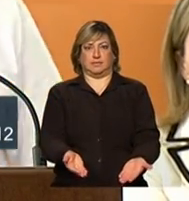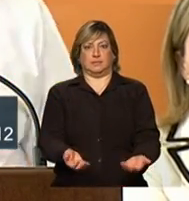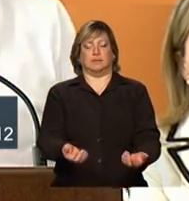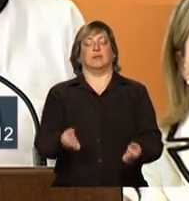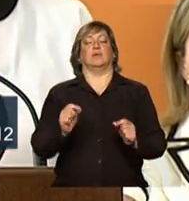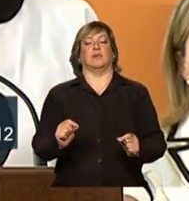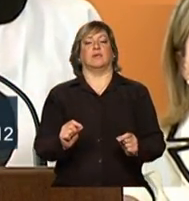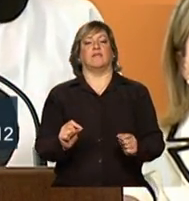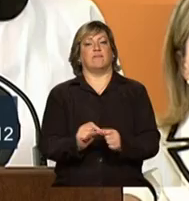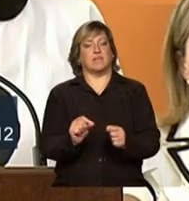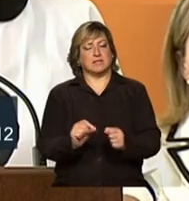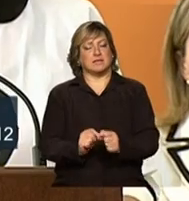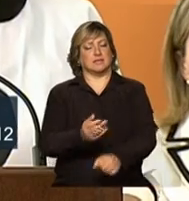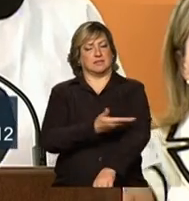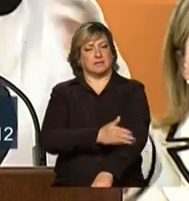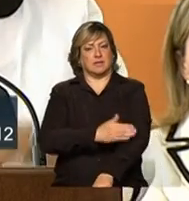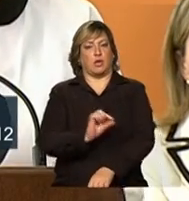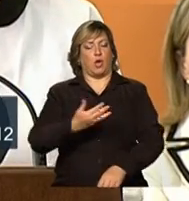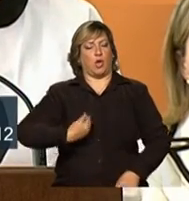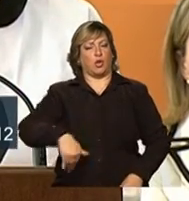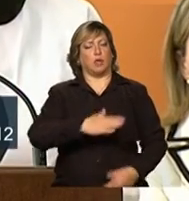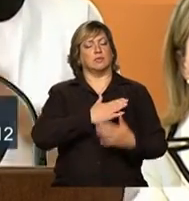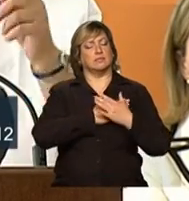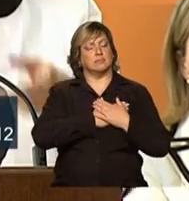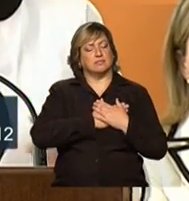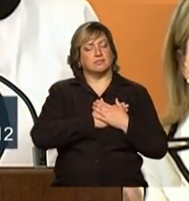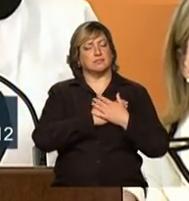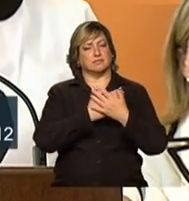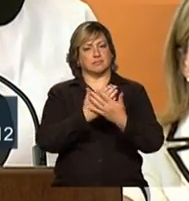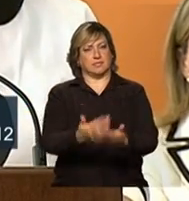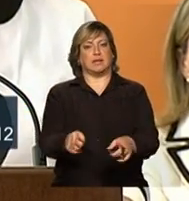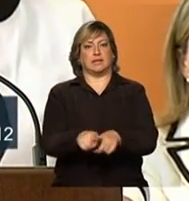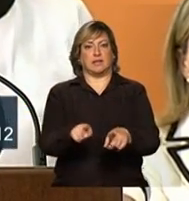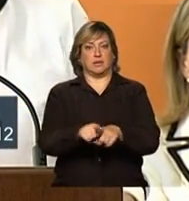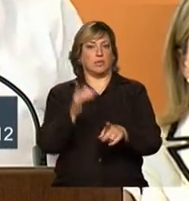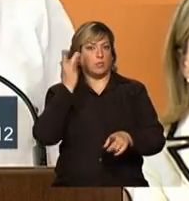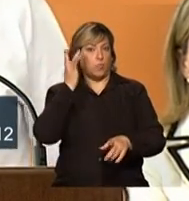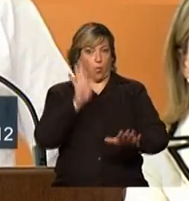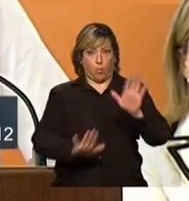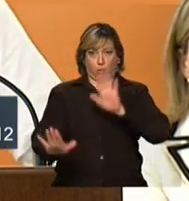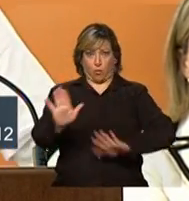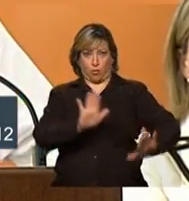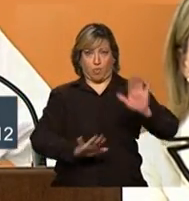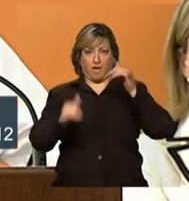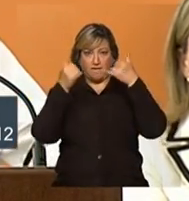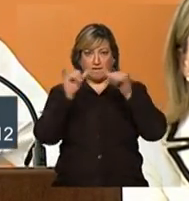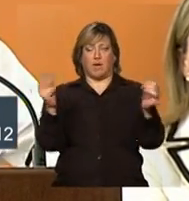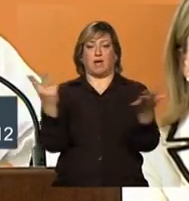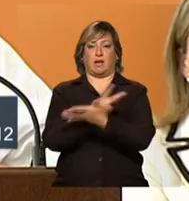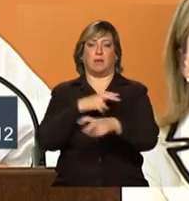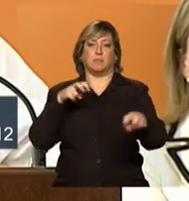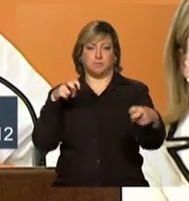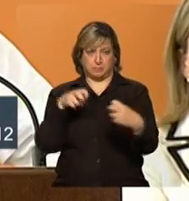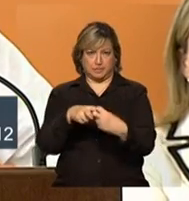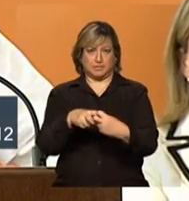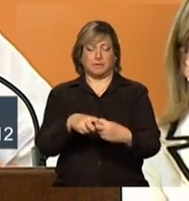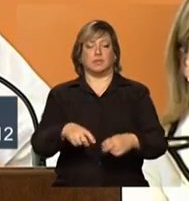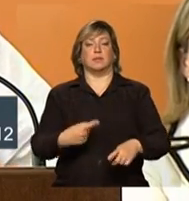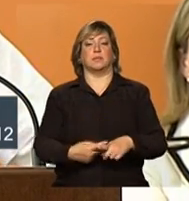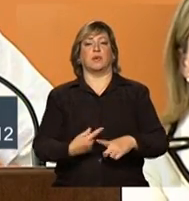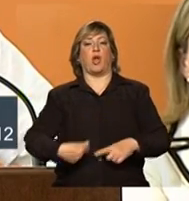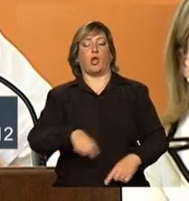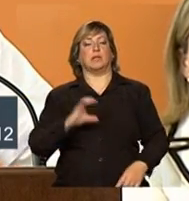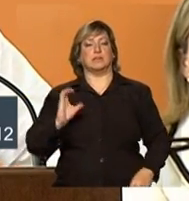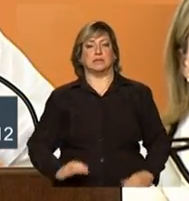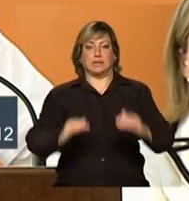de exercitar a nossa solidariedade e a nossa prudência, a nossa cidadania e o